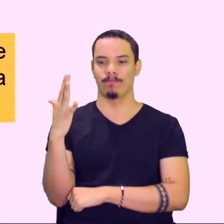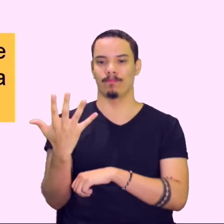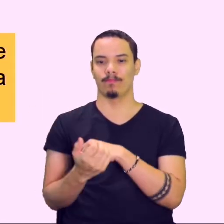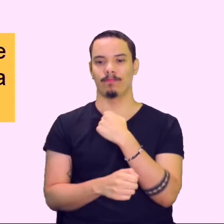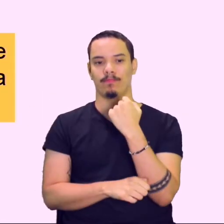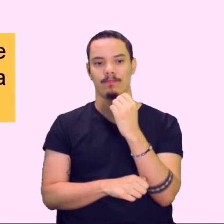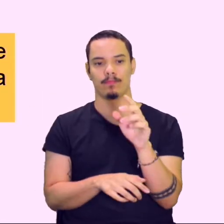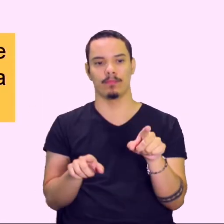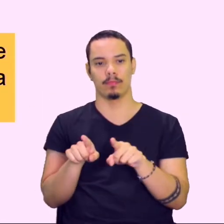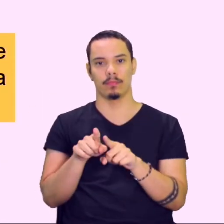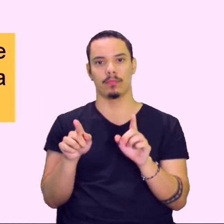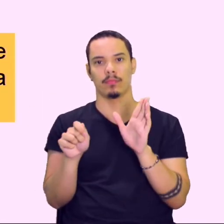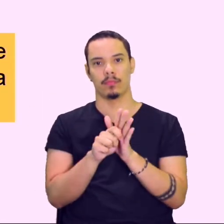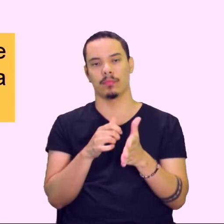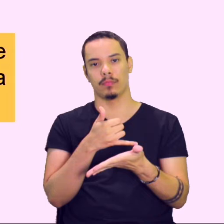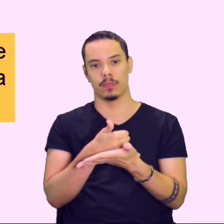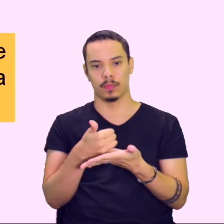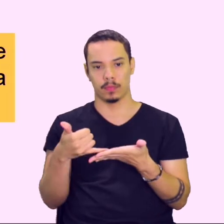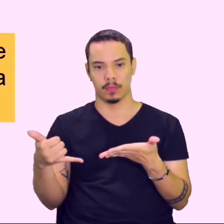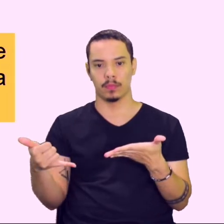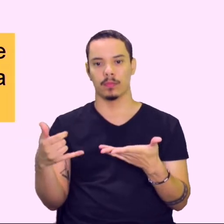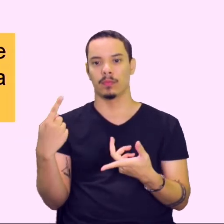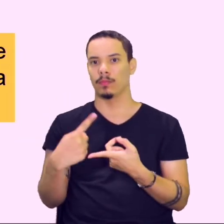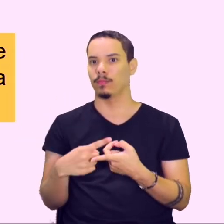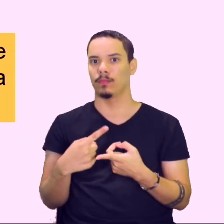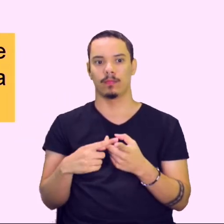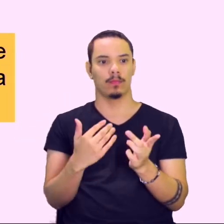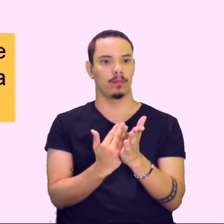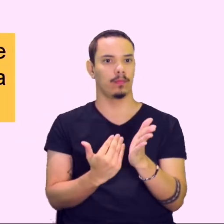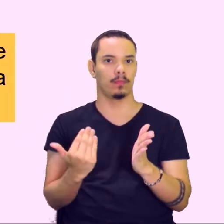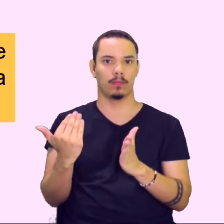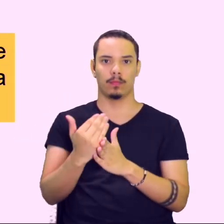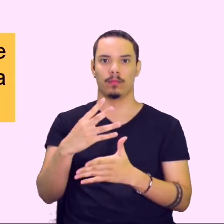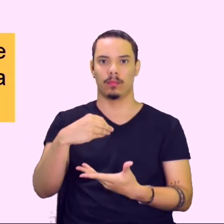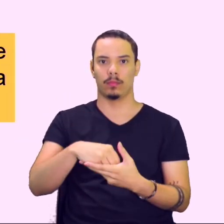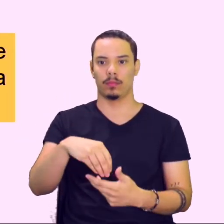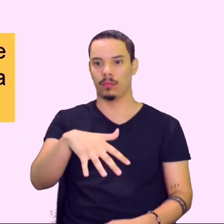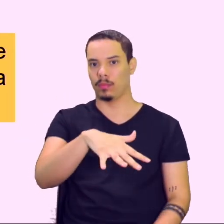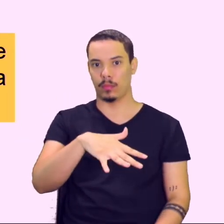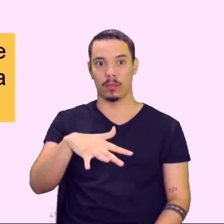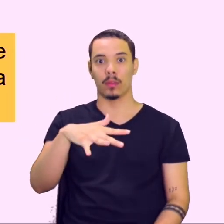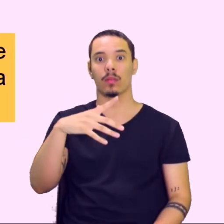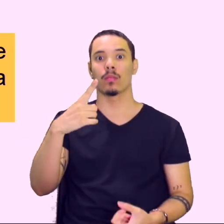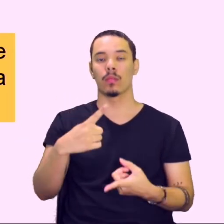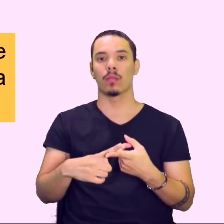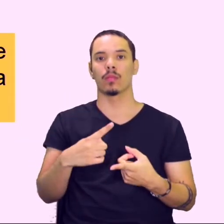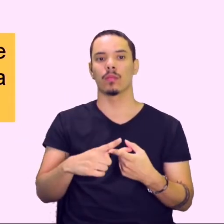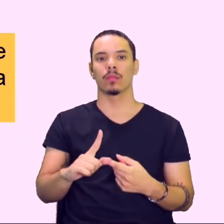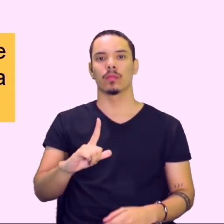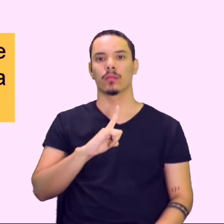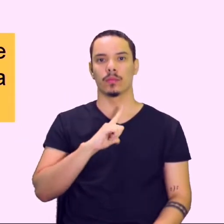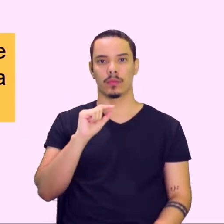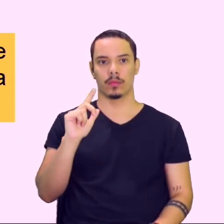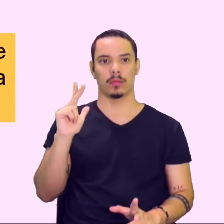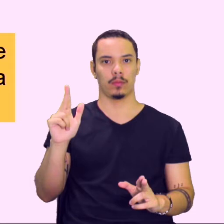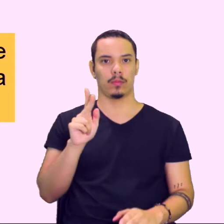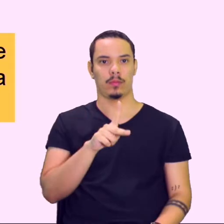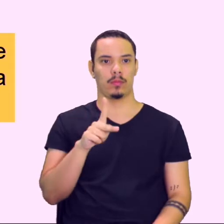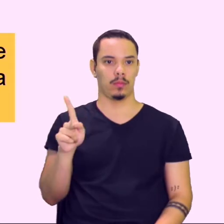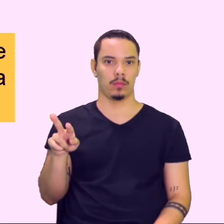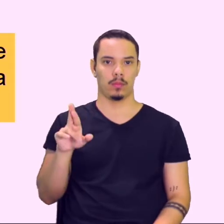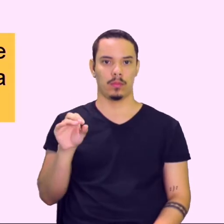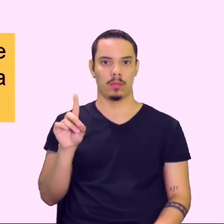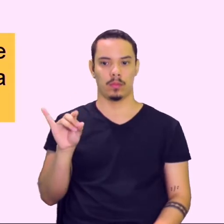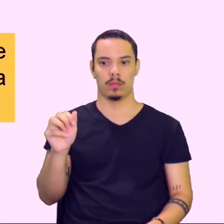de drogas e o contrabando, que é intenso nessa imensa região, por justamente ser, como o professor Rogério falou